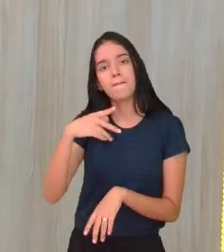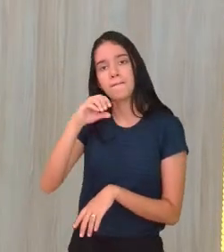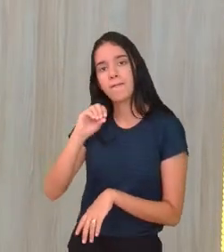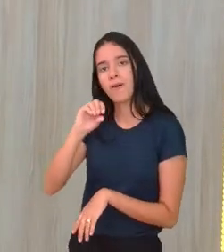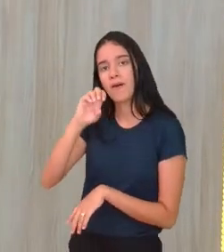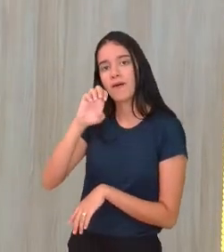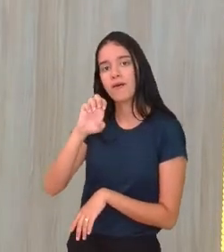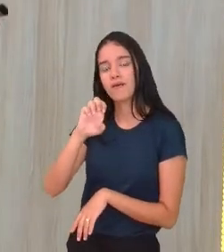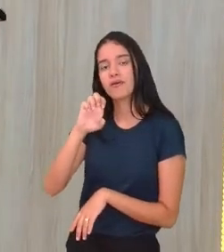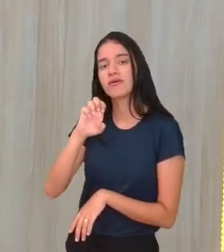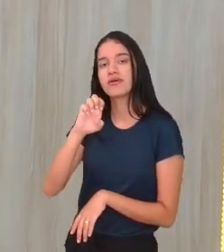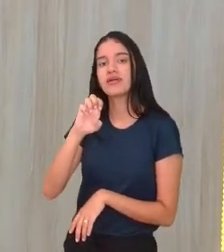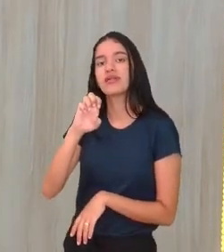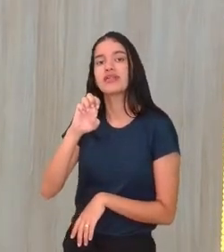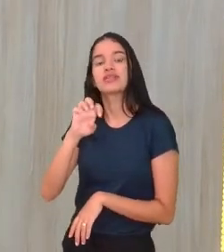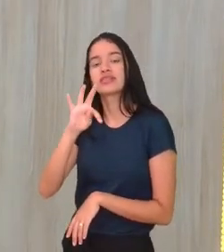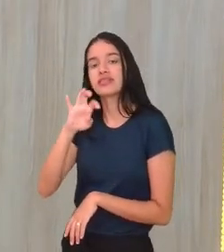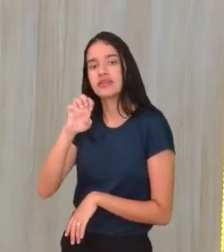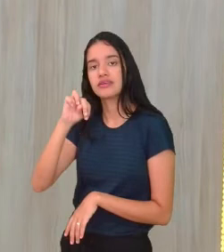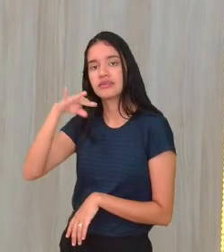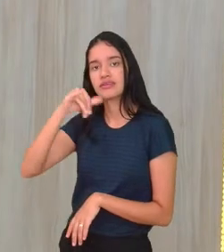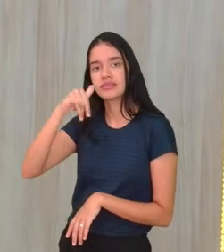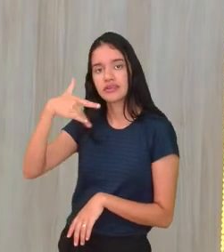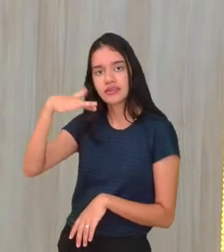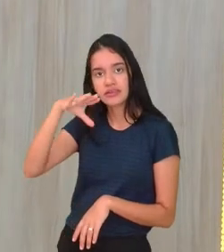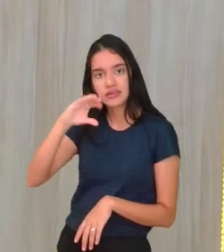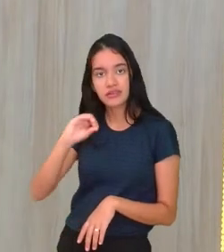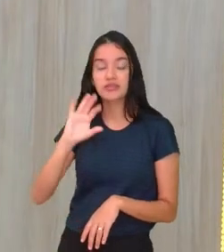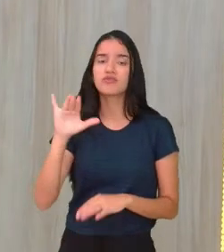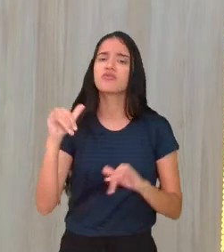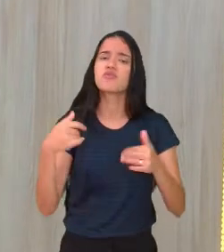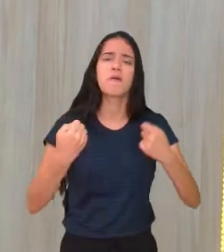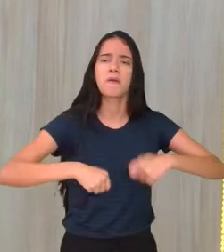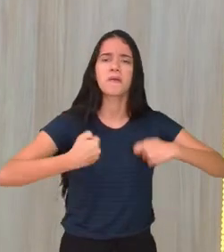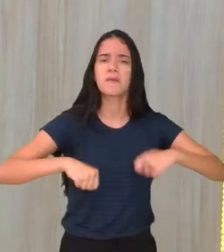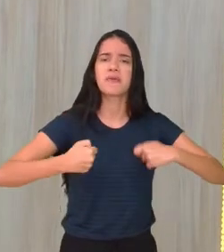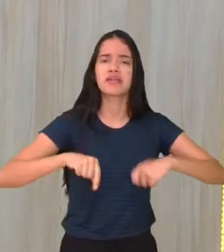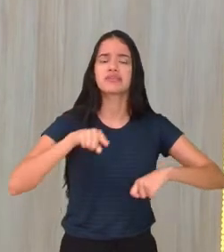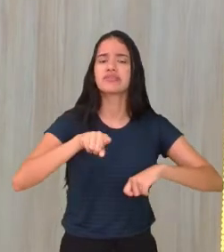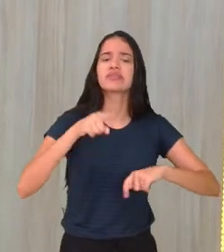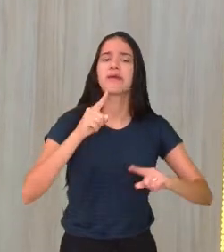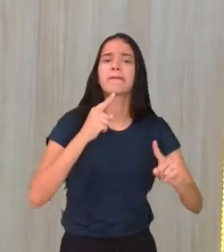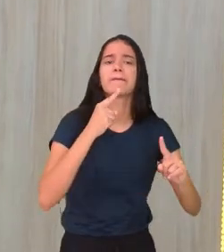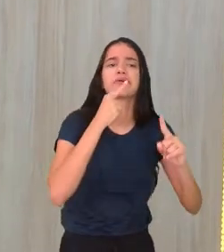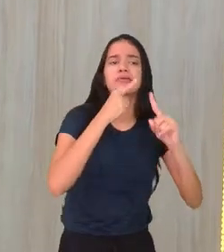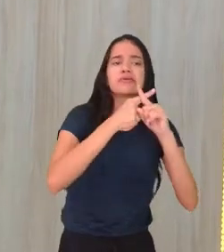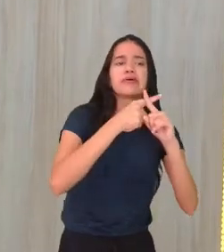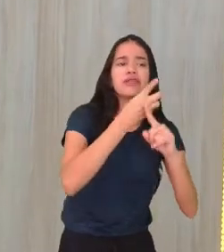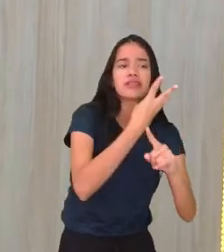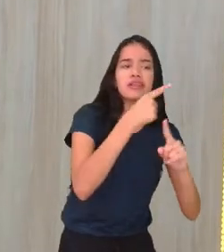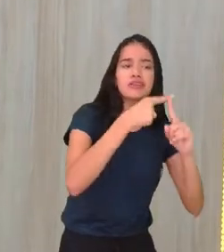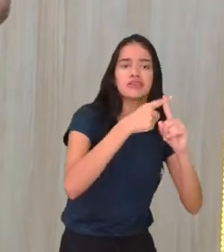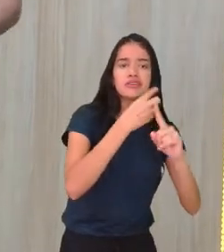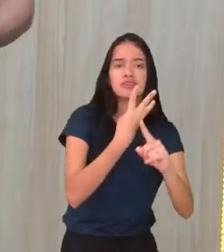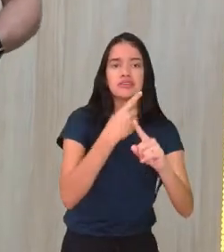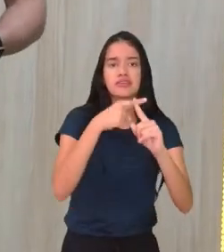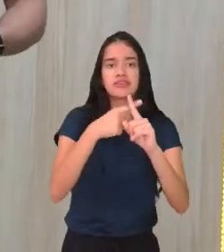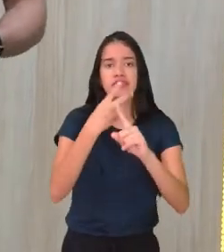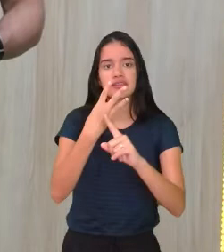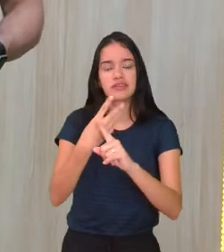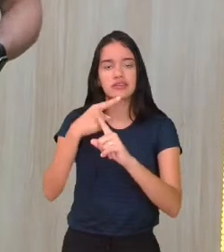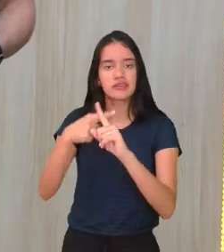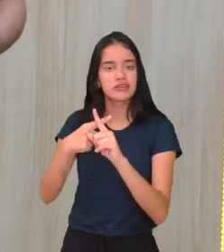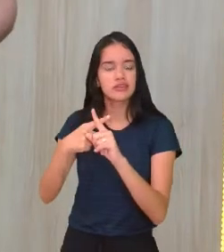a multiplicação de fatores iguais. Então, não precisa também você multiplicar 3 vezes 3 vezes